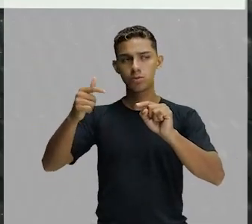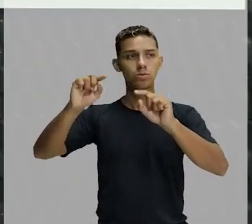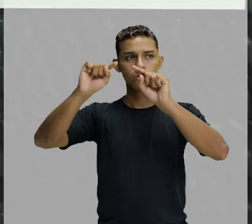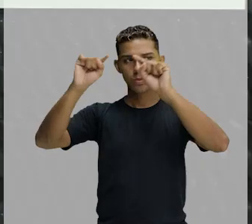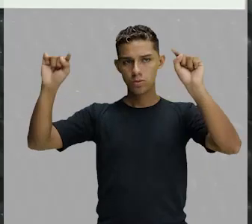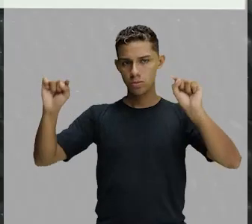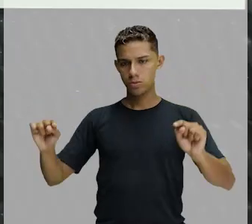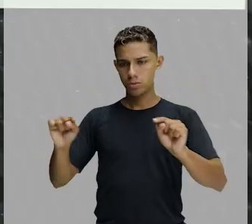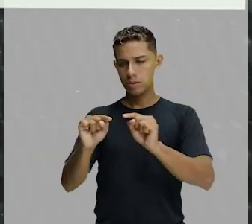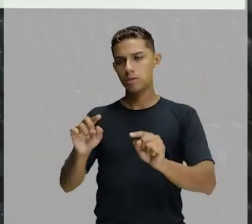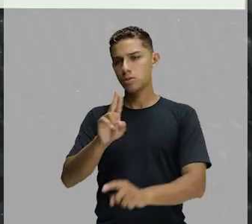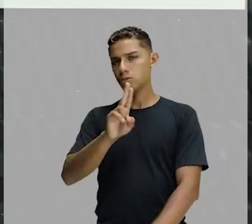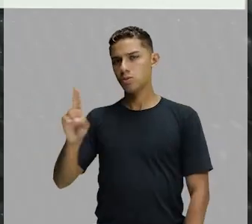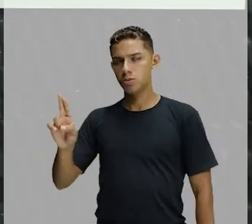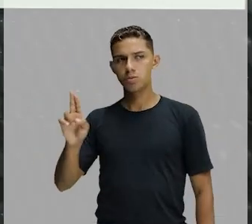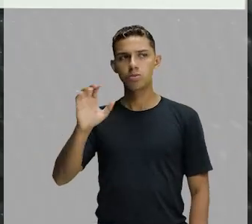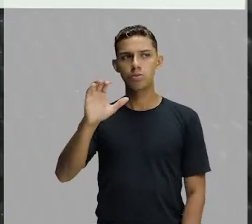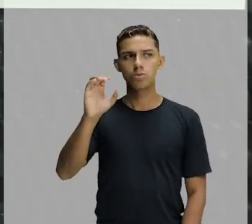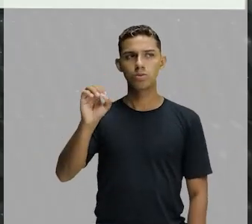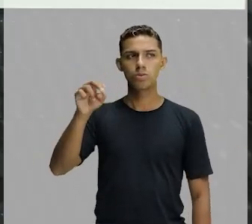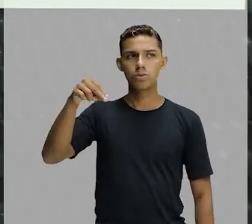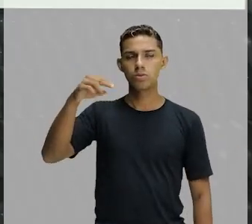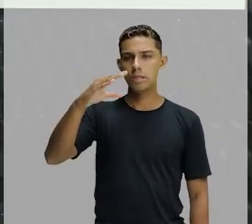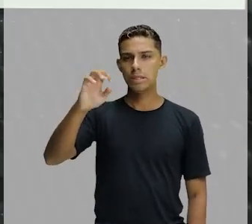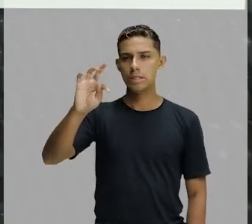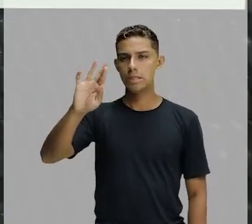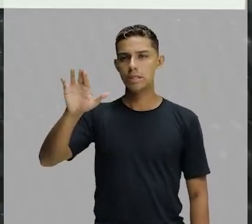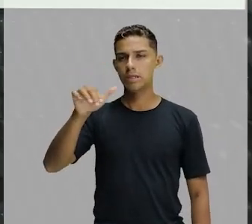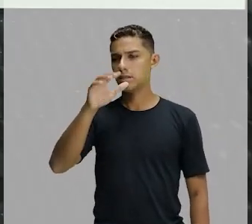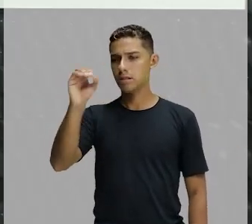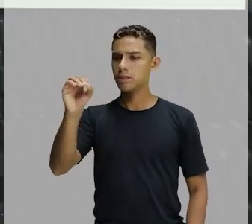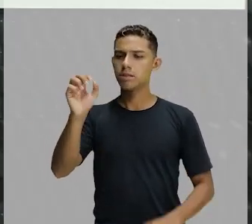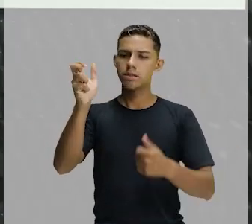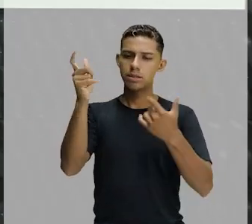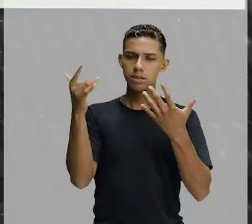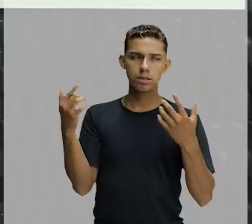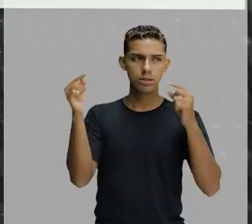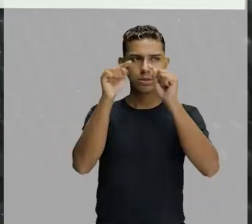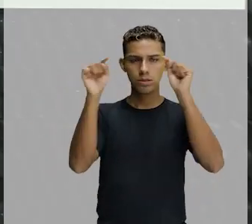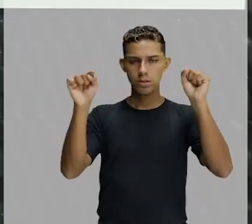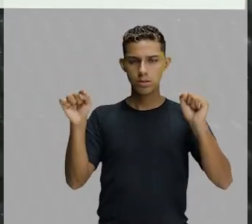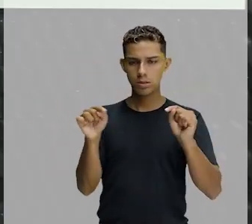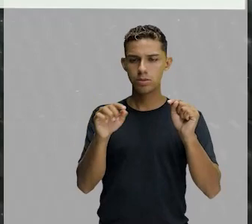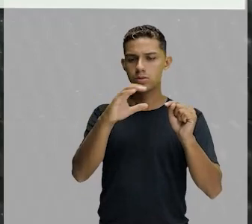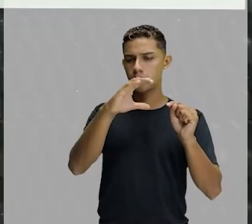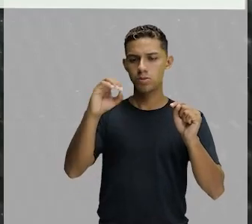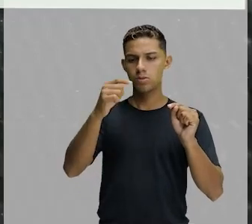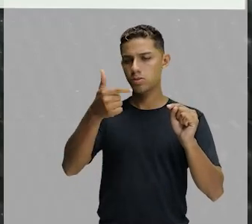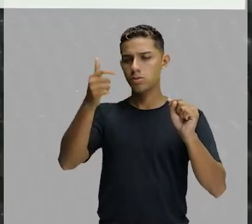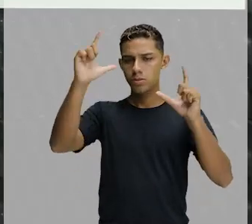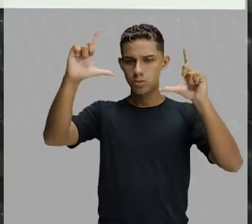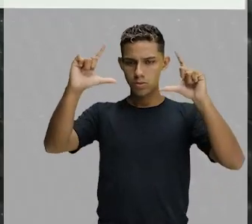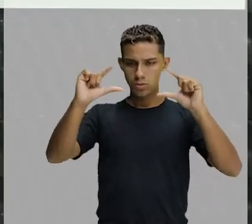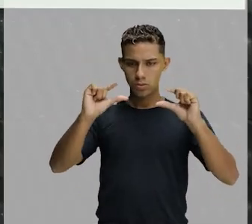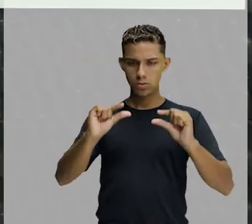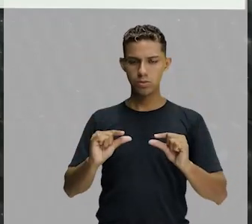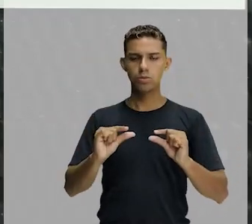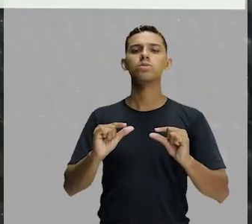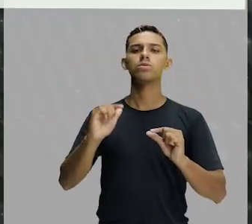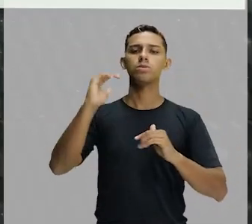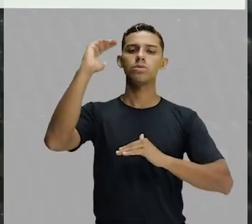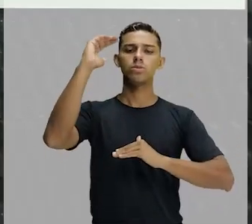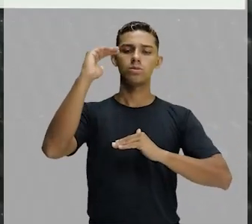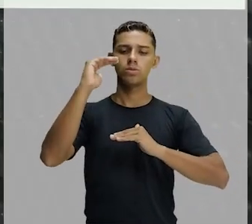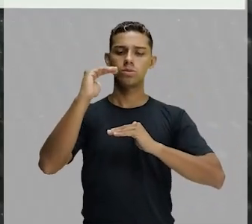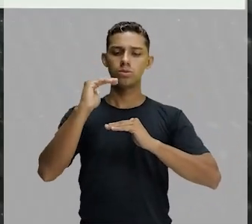Então, quando eu tenho a concentração de gás carbônico diminuída, o que vai acontecer? Os